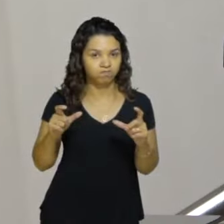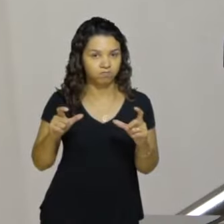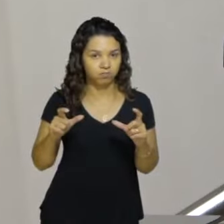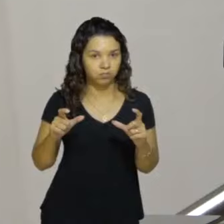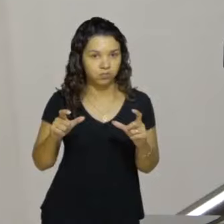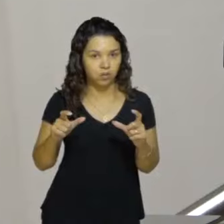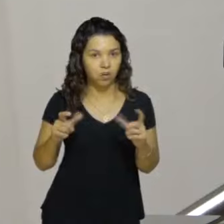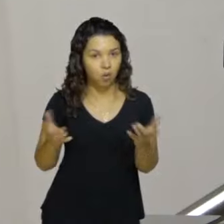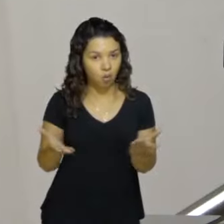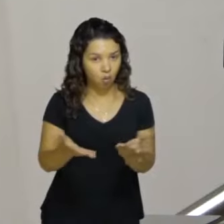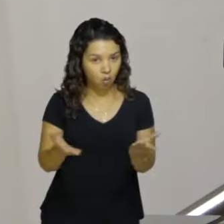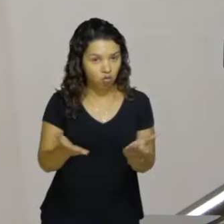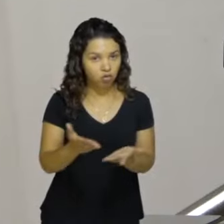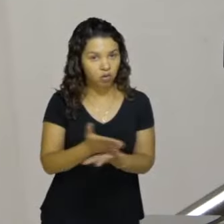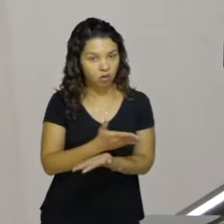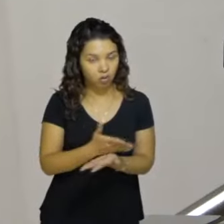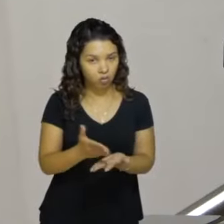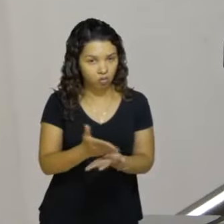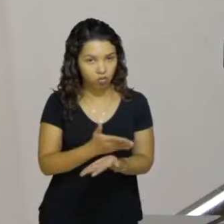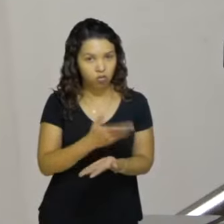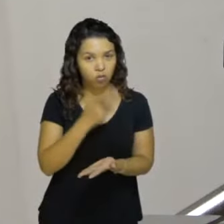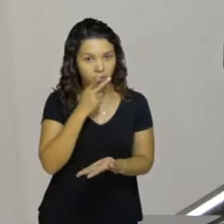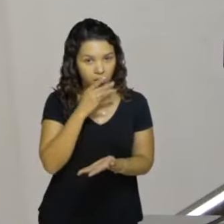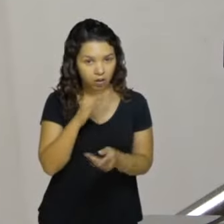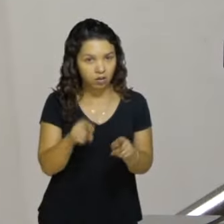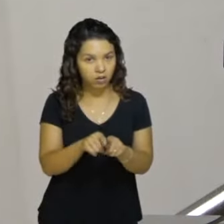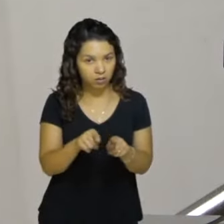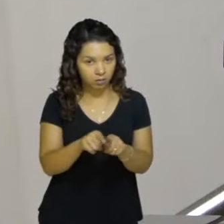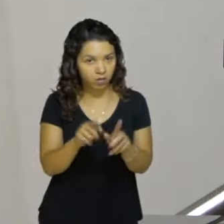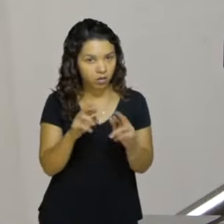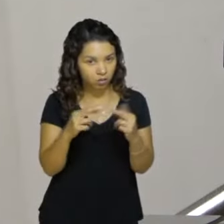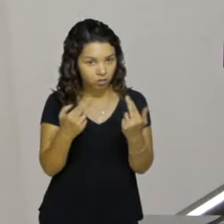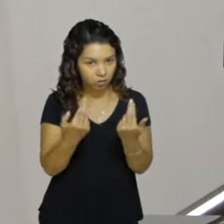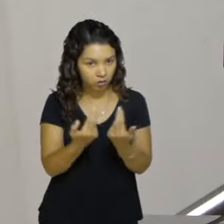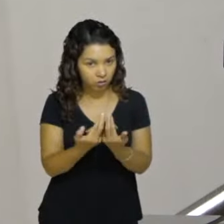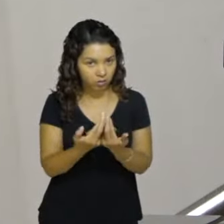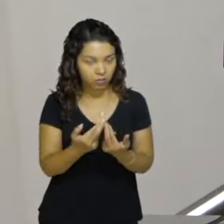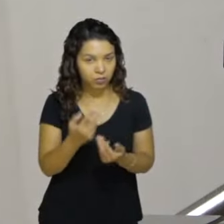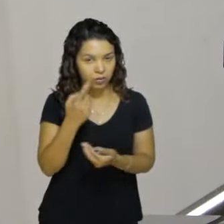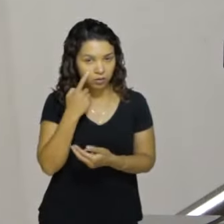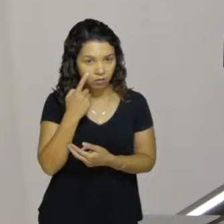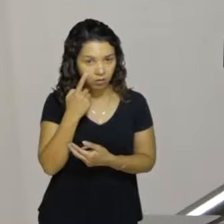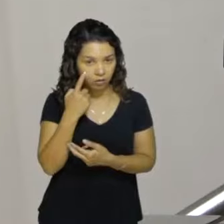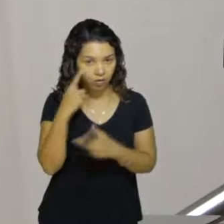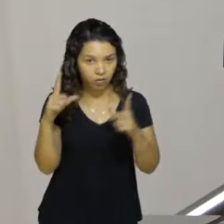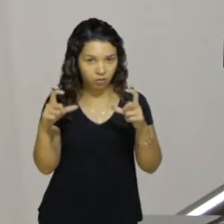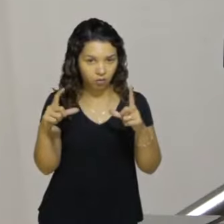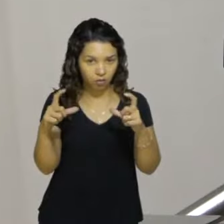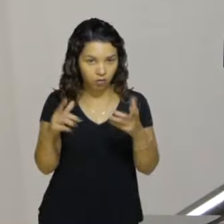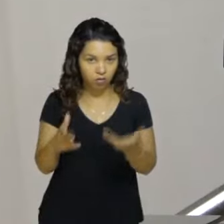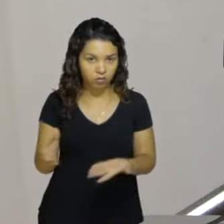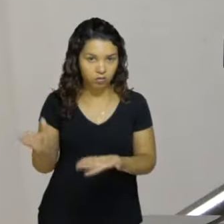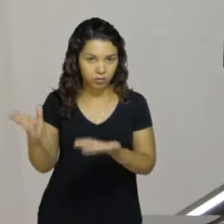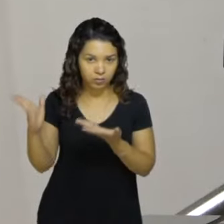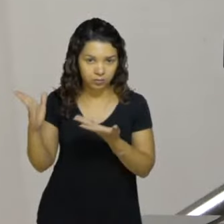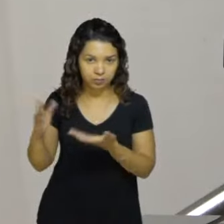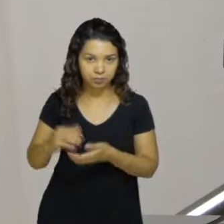AMA de Tijuca se reuniram em frente à Prefeitura de Tijuca. Se eu tiver as imagens ali, puder passar, eu